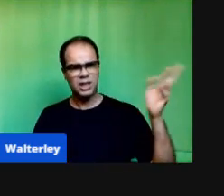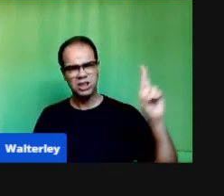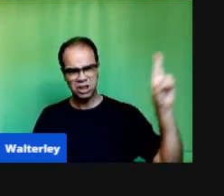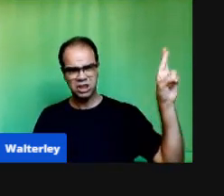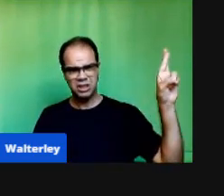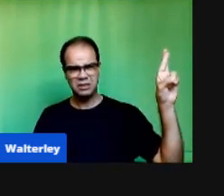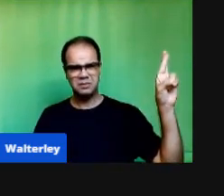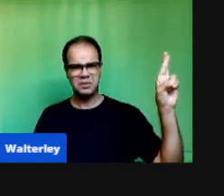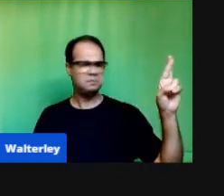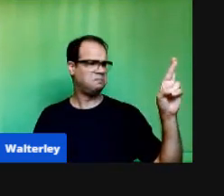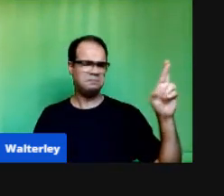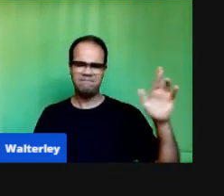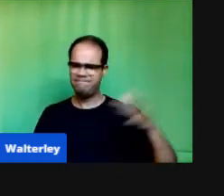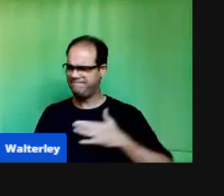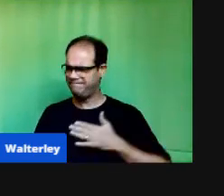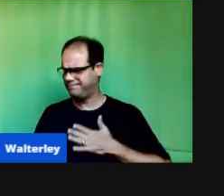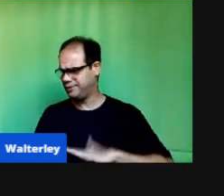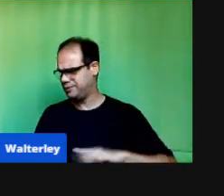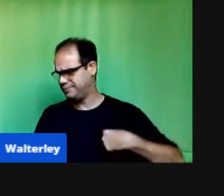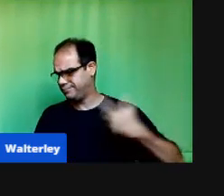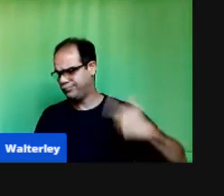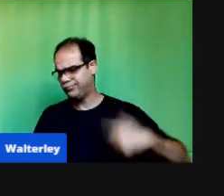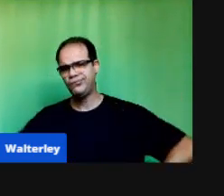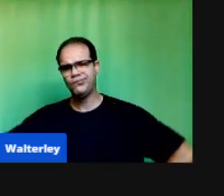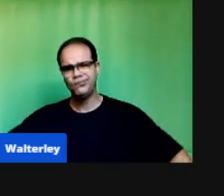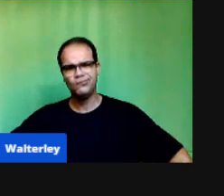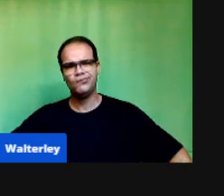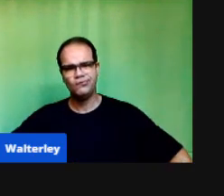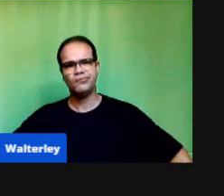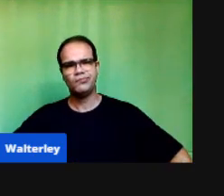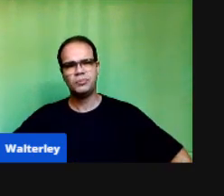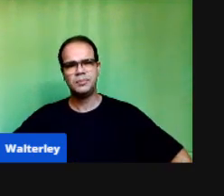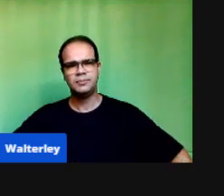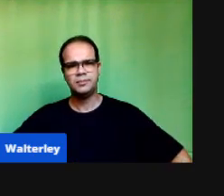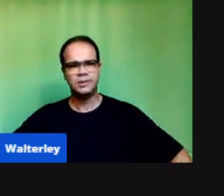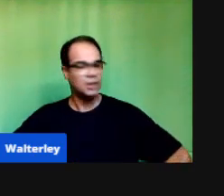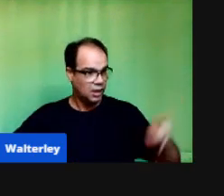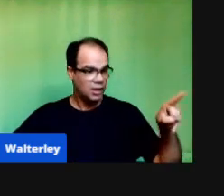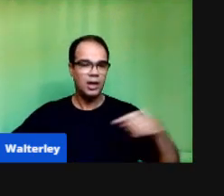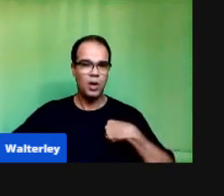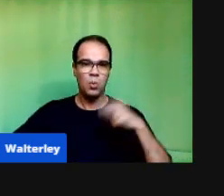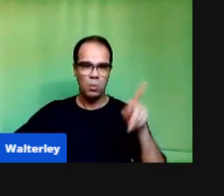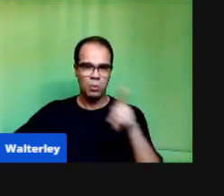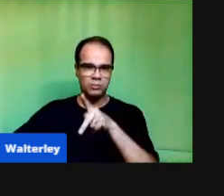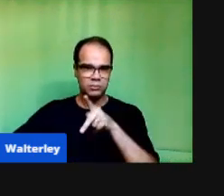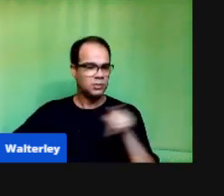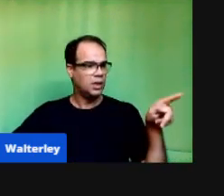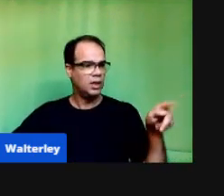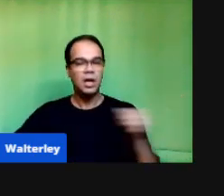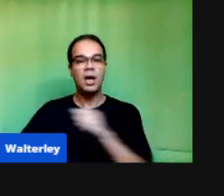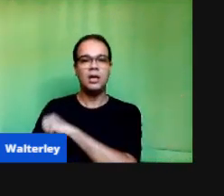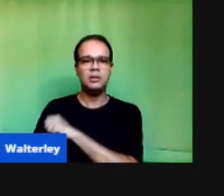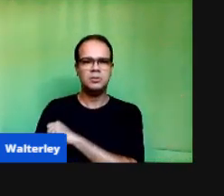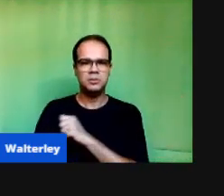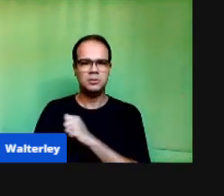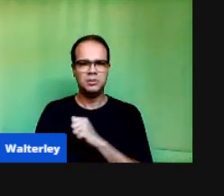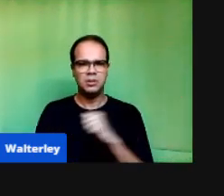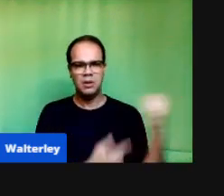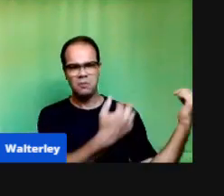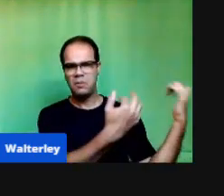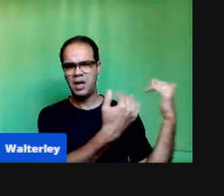mim. Os meus alunos não assistem a minha aula porque eles são extremamente desinteressados. O